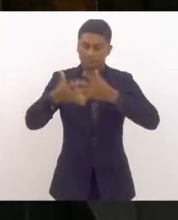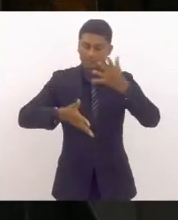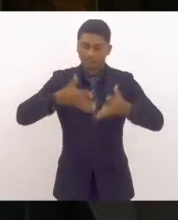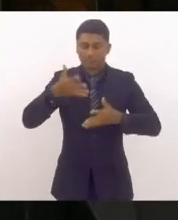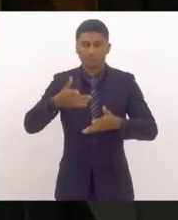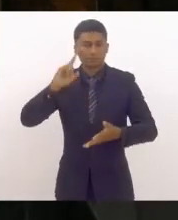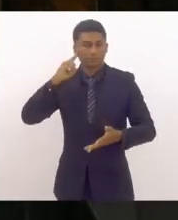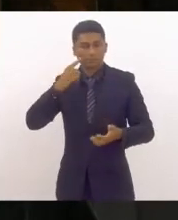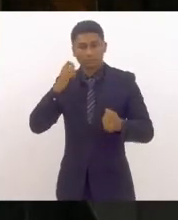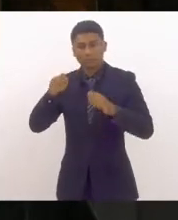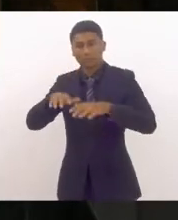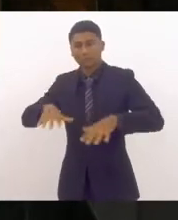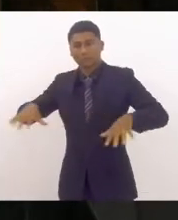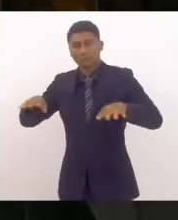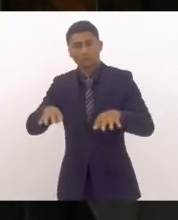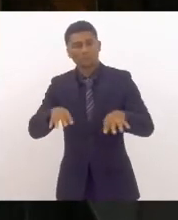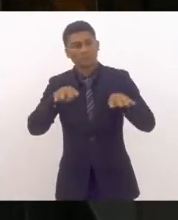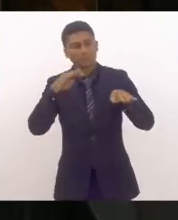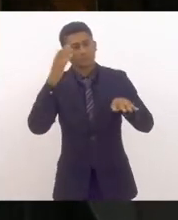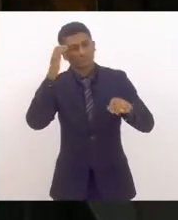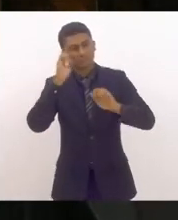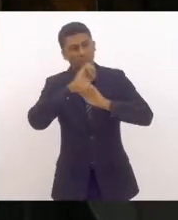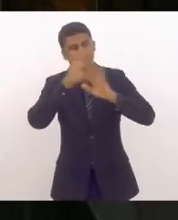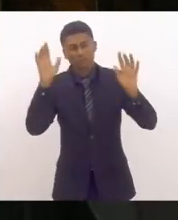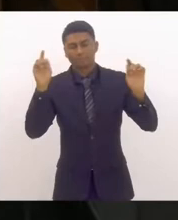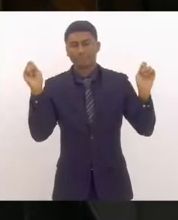aos deficientes auditivos